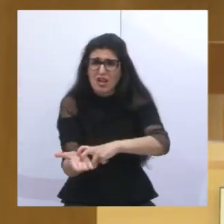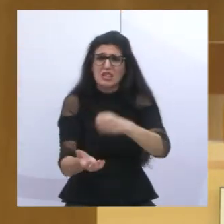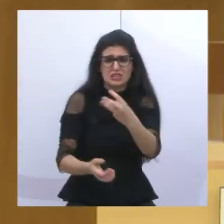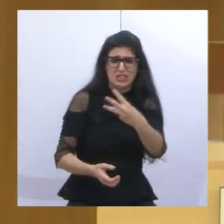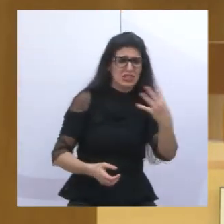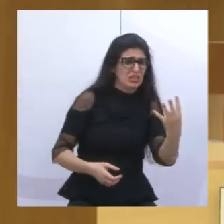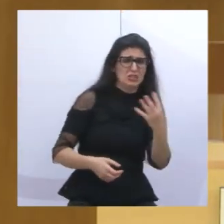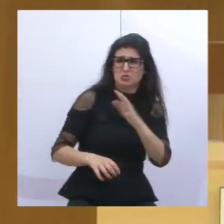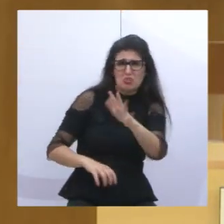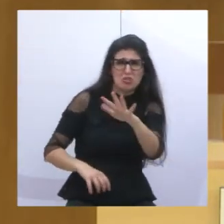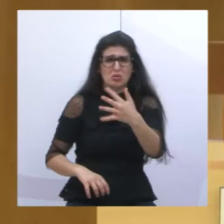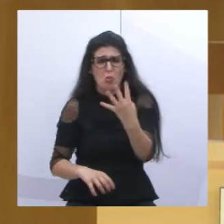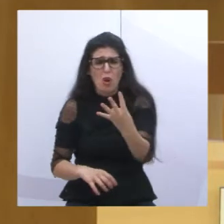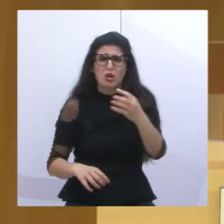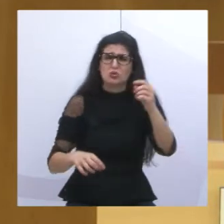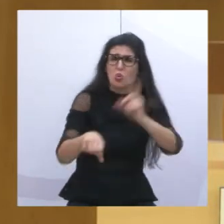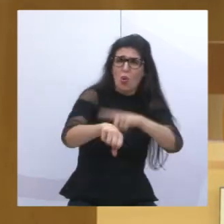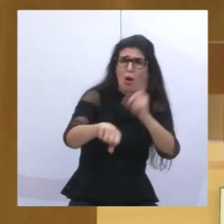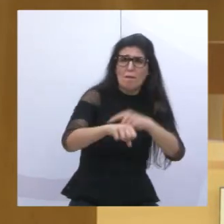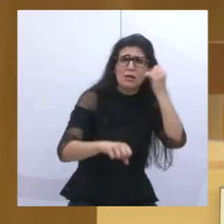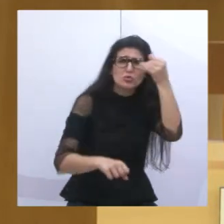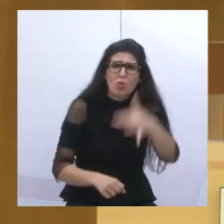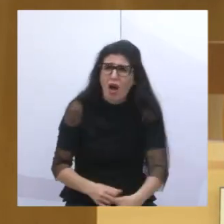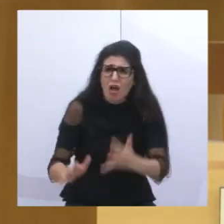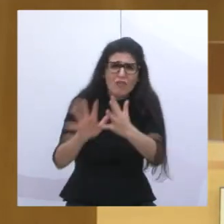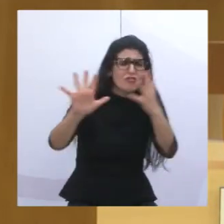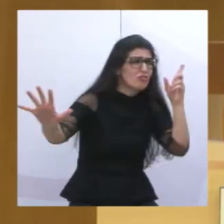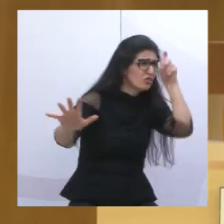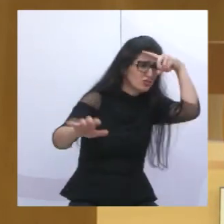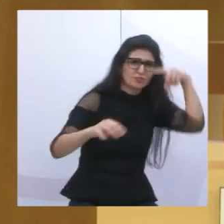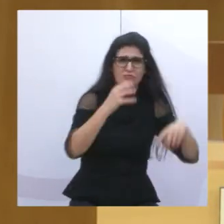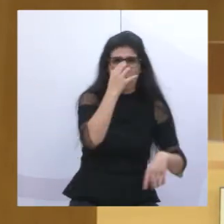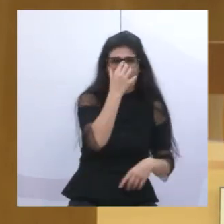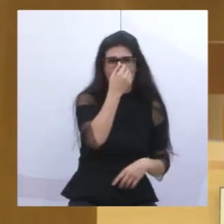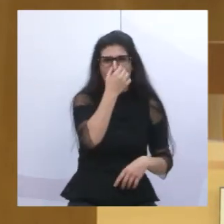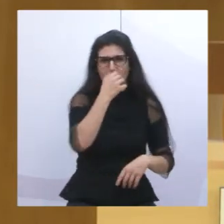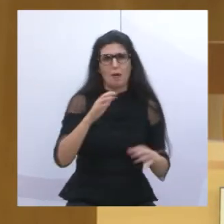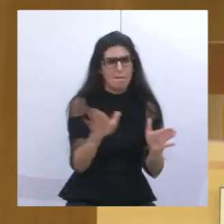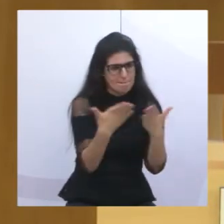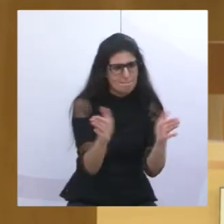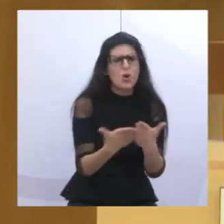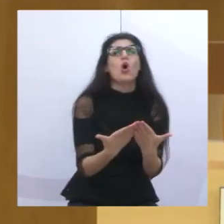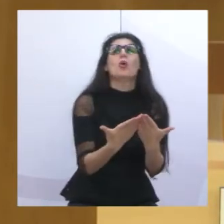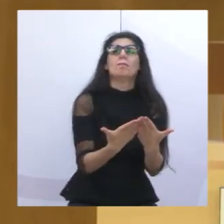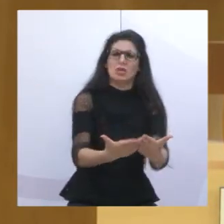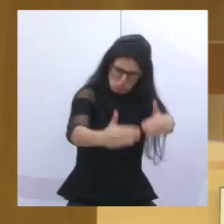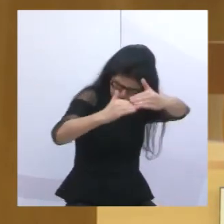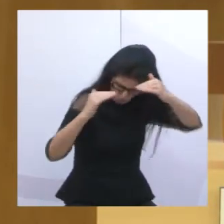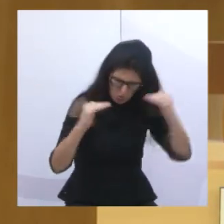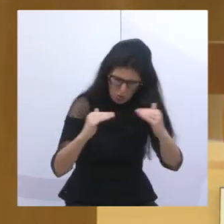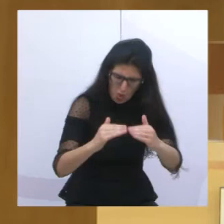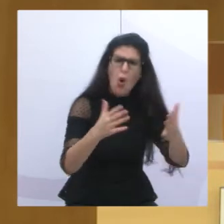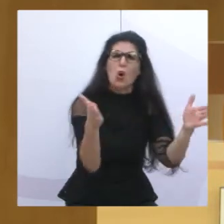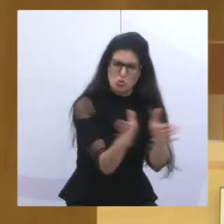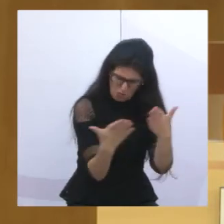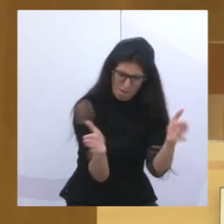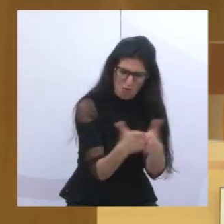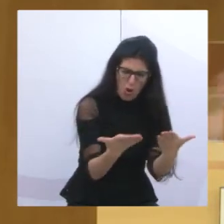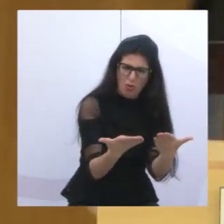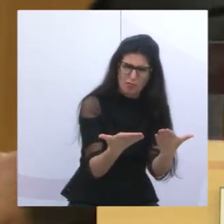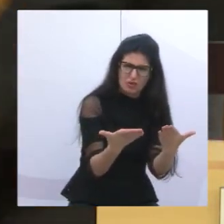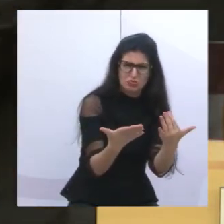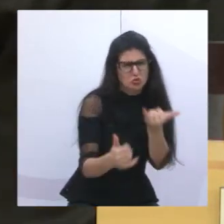vou proteger os ricos, os que já têm e vão querer tirar proveito daqueles que mais precisam. Muito obrigado.